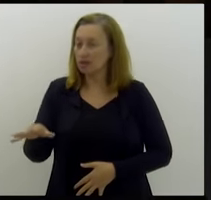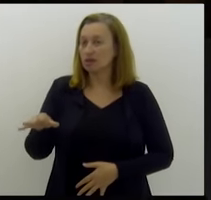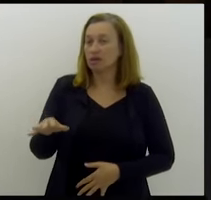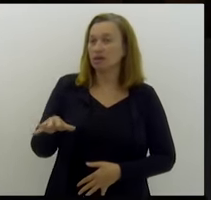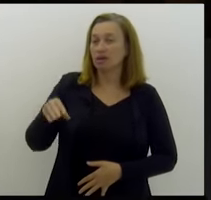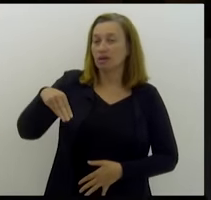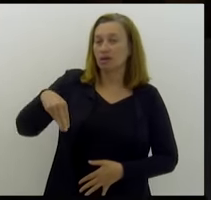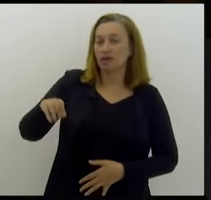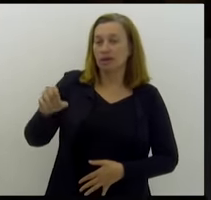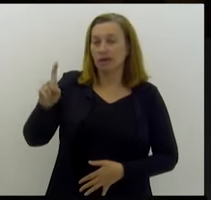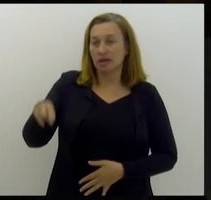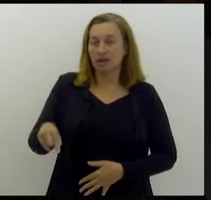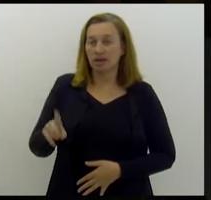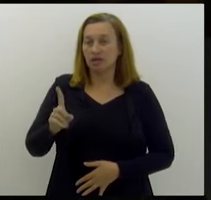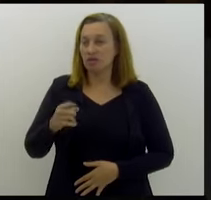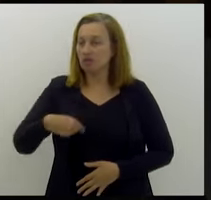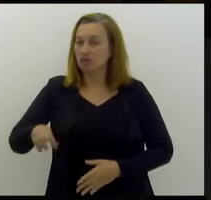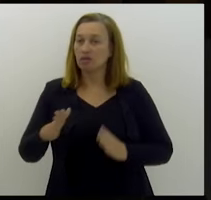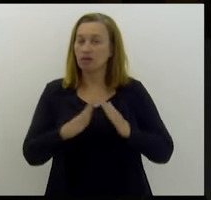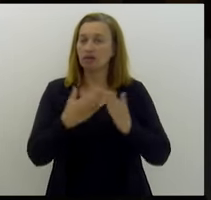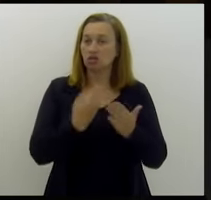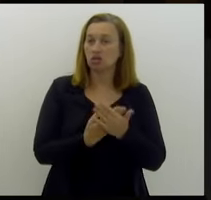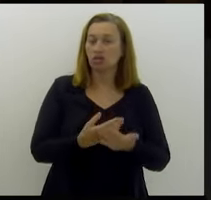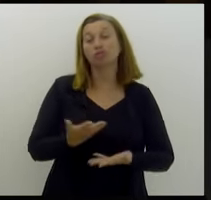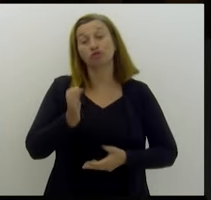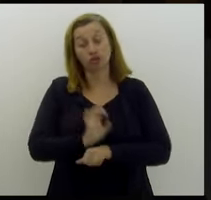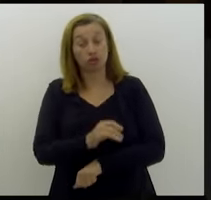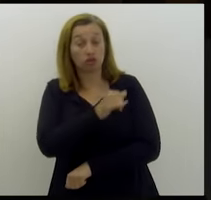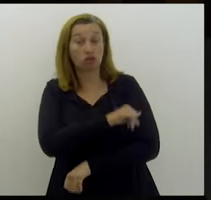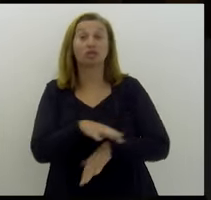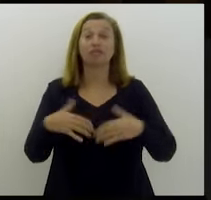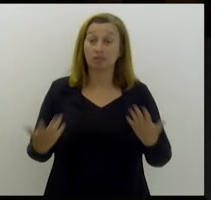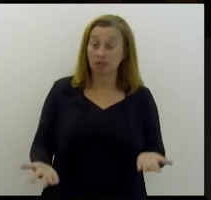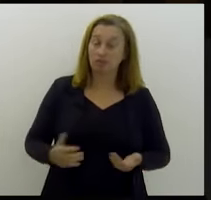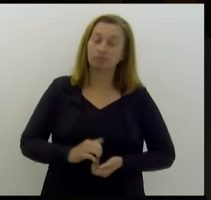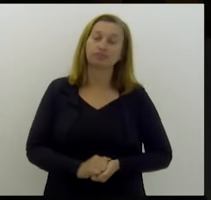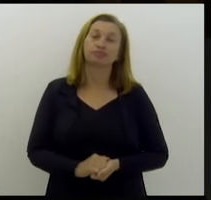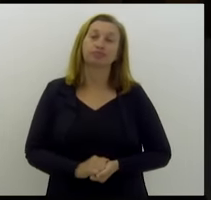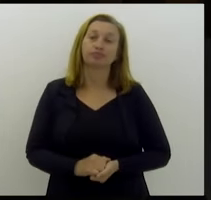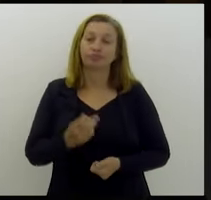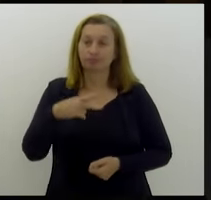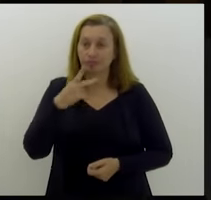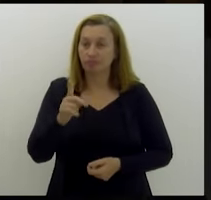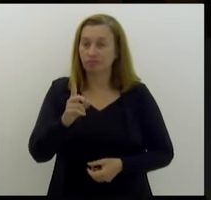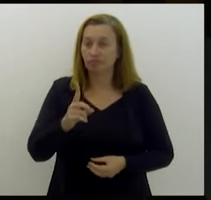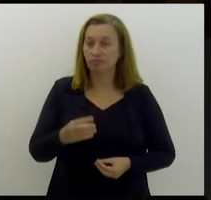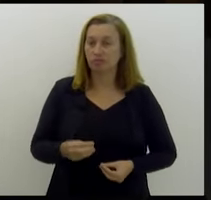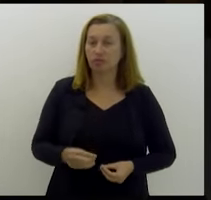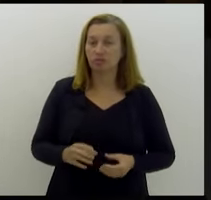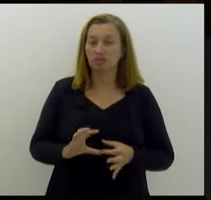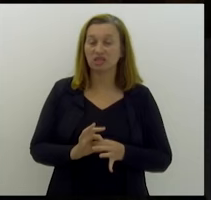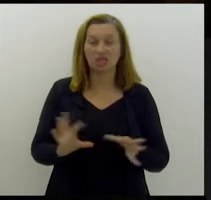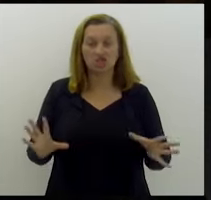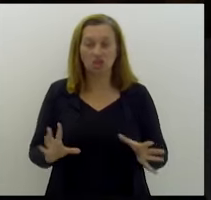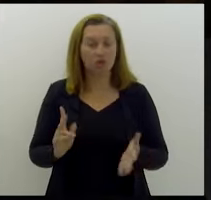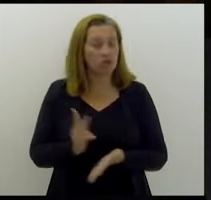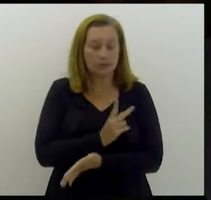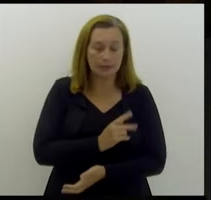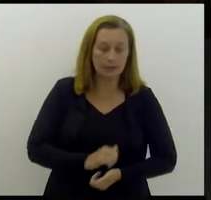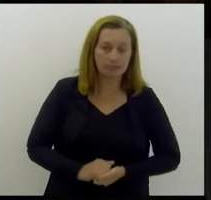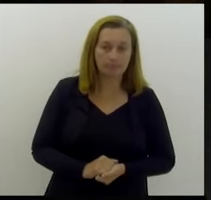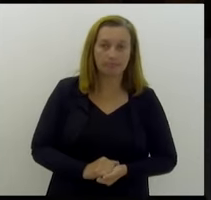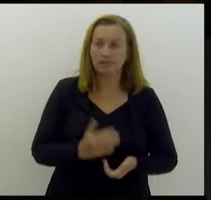frequentar escola Esse é o estado do Rio de Janeiro Então o que a gente tá aqui dizendo é que não vamos entregar barato não vamos aceitar que